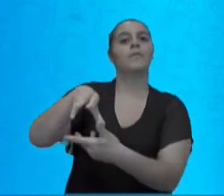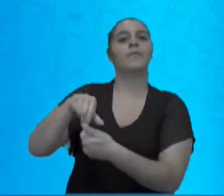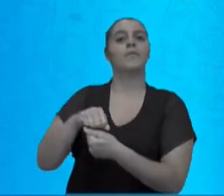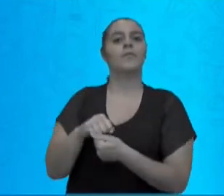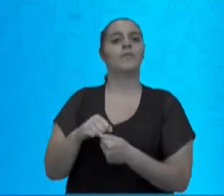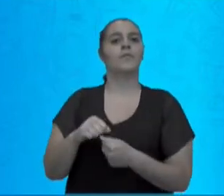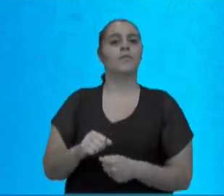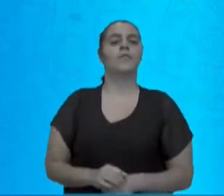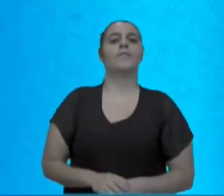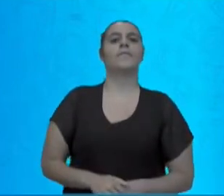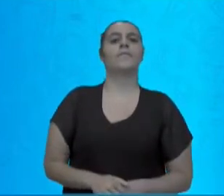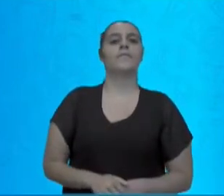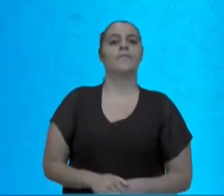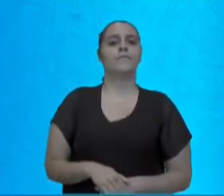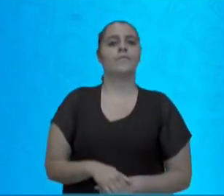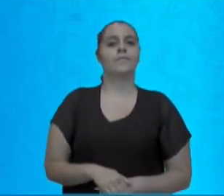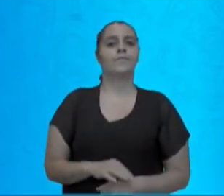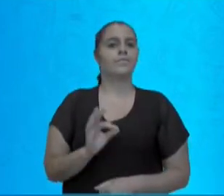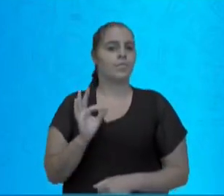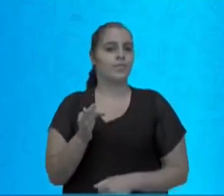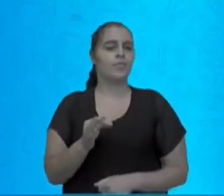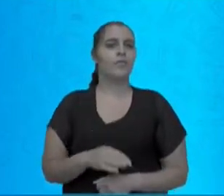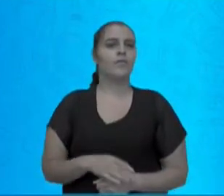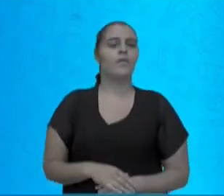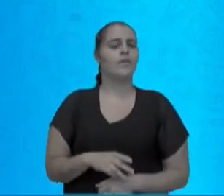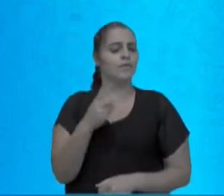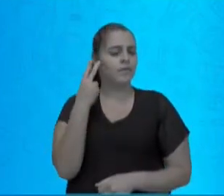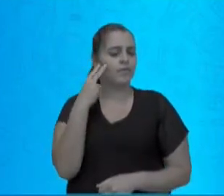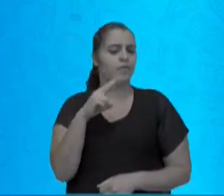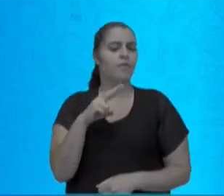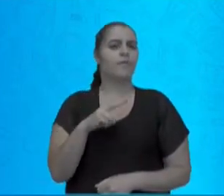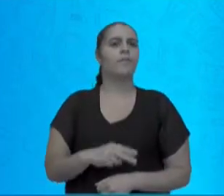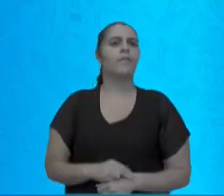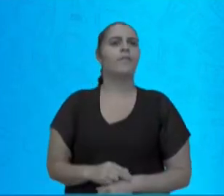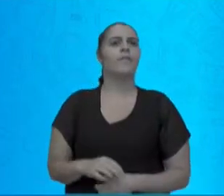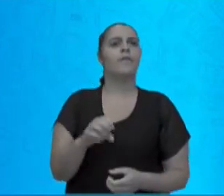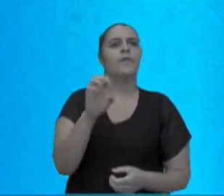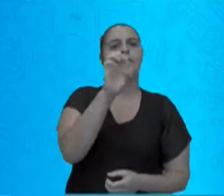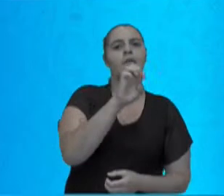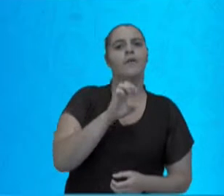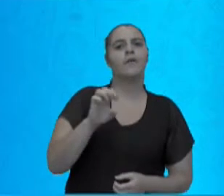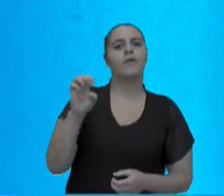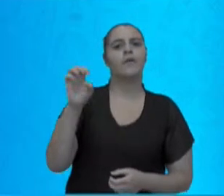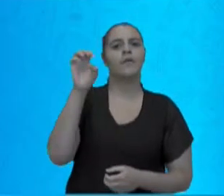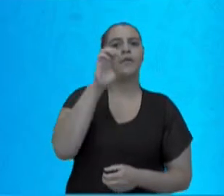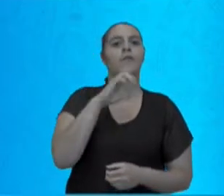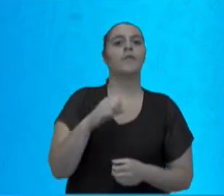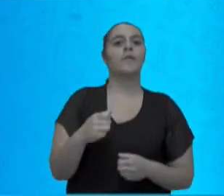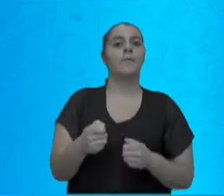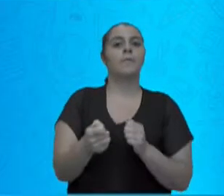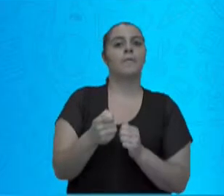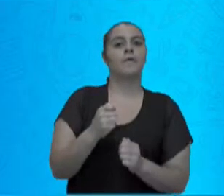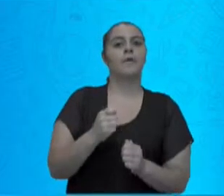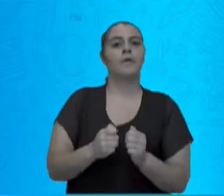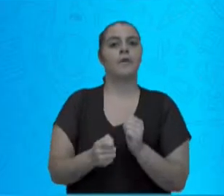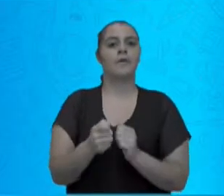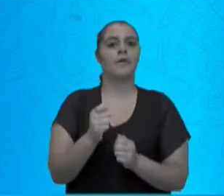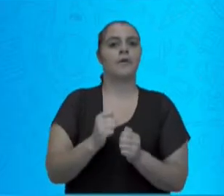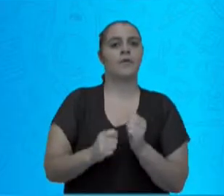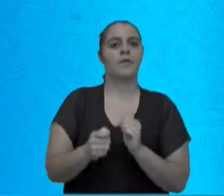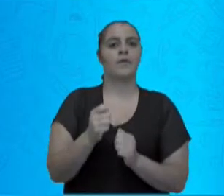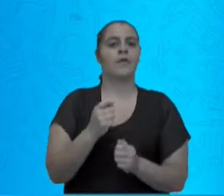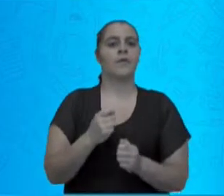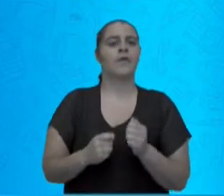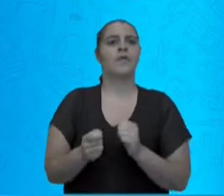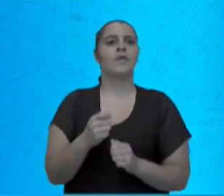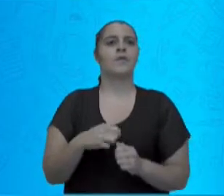internacionalmente. Tá certo? E nós vamos ver o que é esse Estado. Para administrar seu território, visando